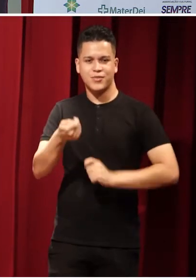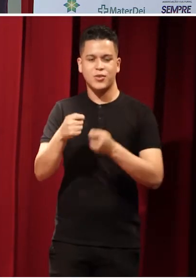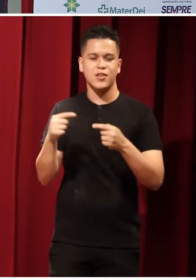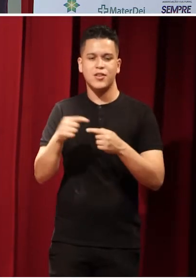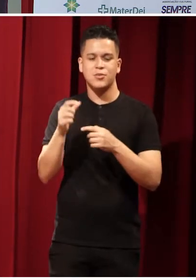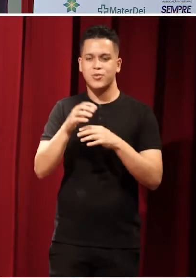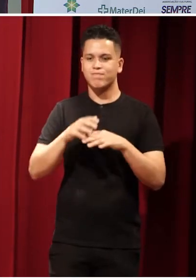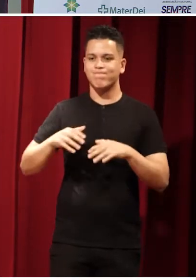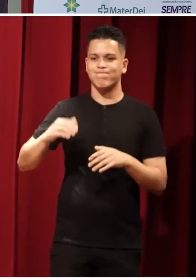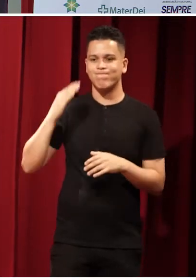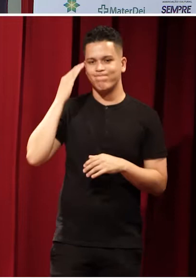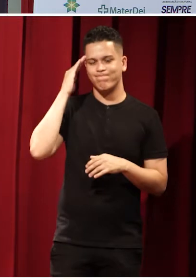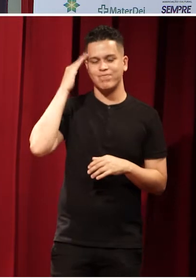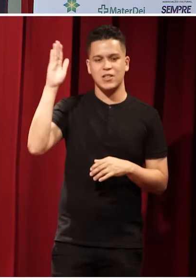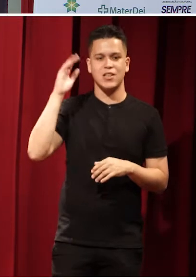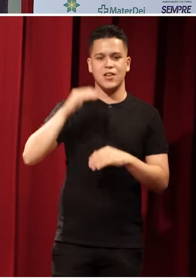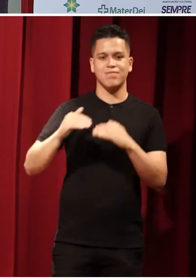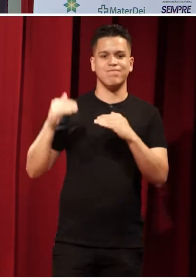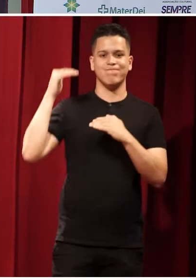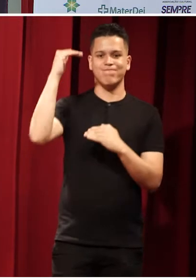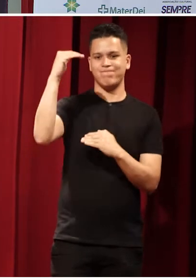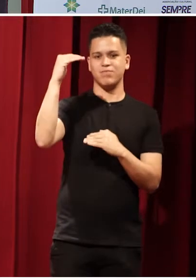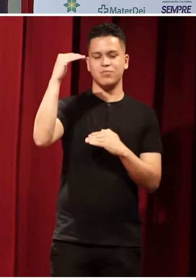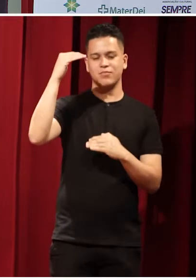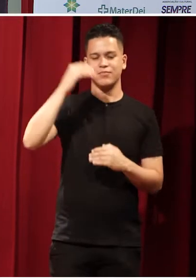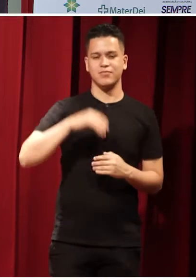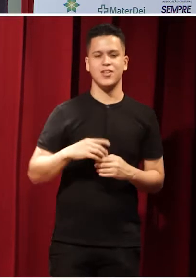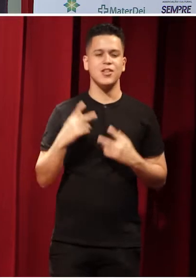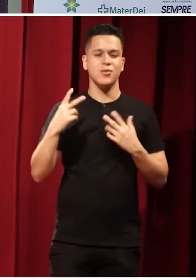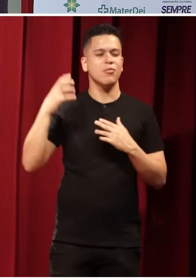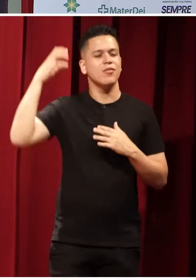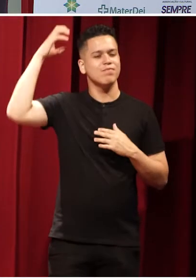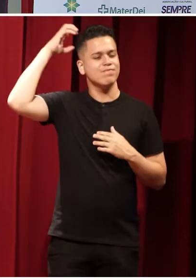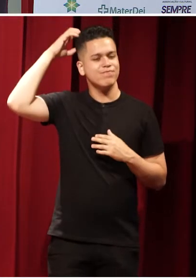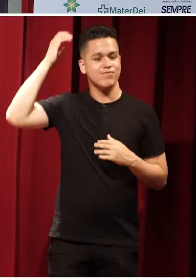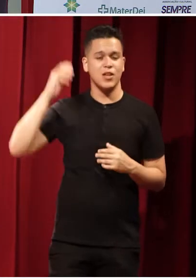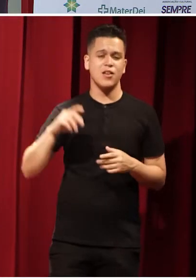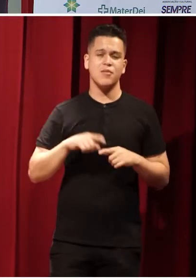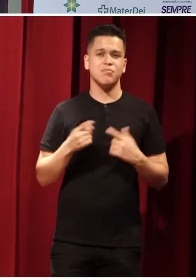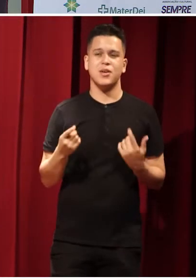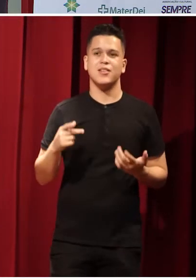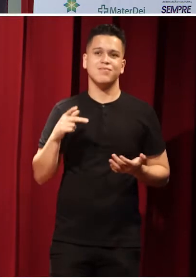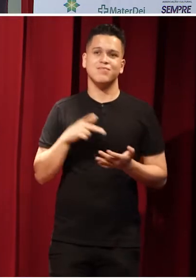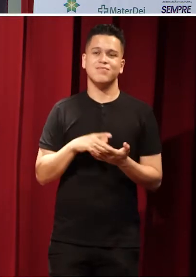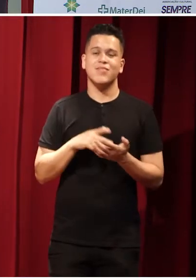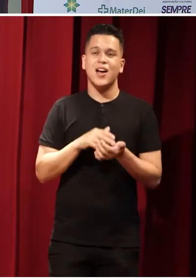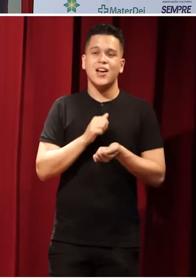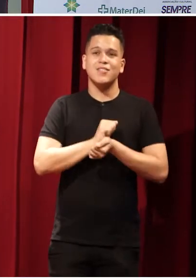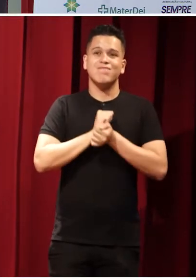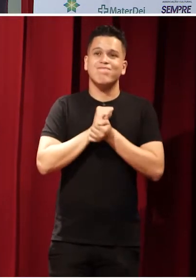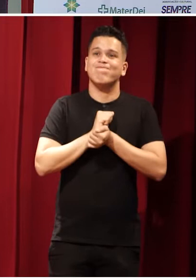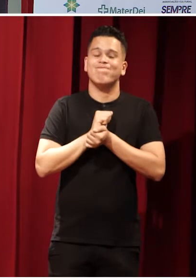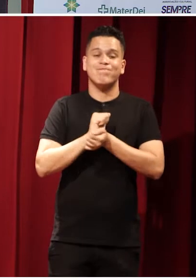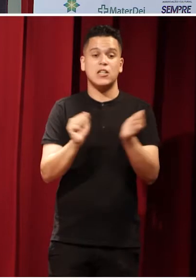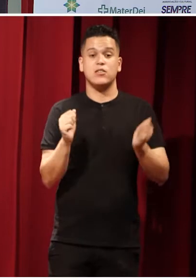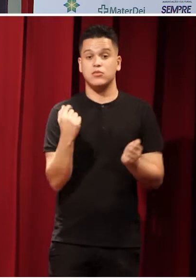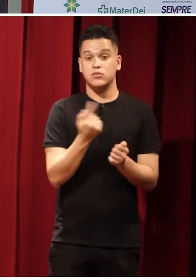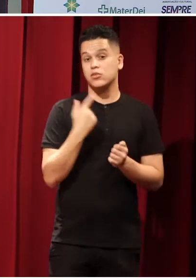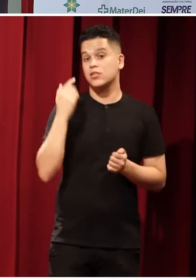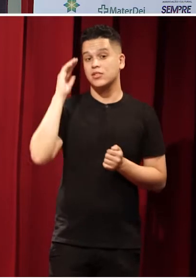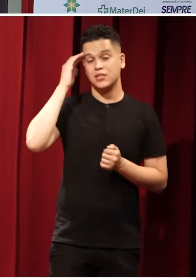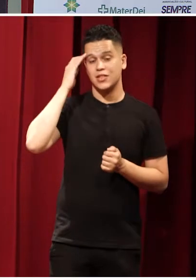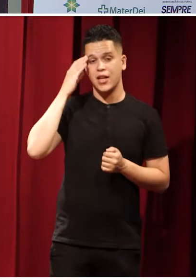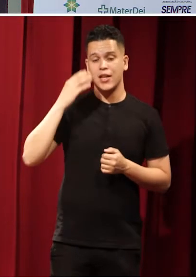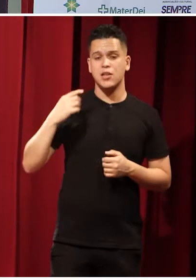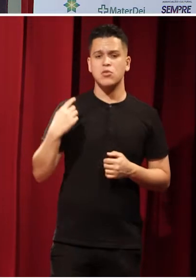A economia se vê como a rainha das ciências do homem e da sociedade. Mas, na verdade, é impossível entender